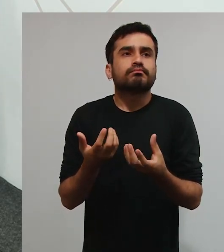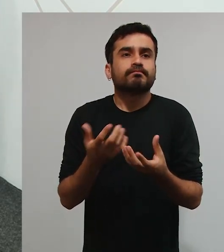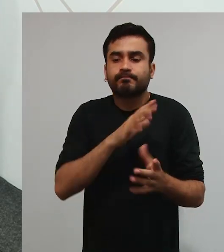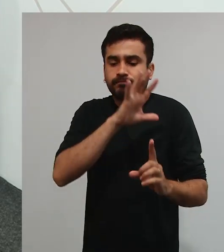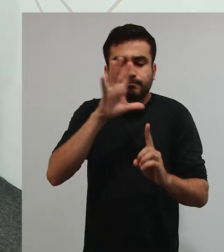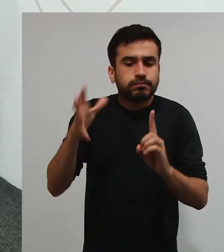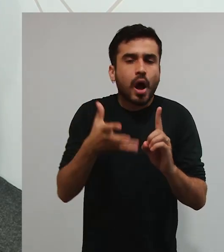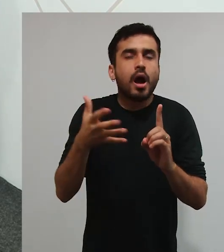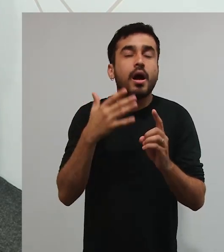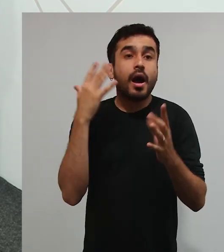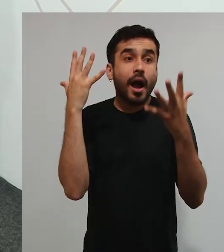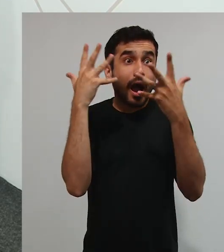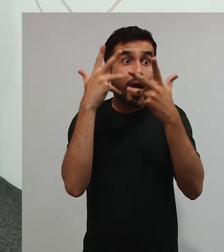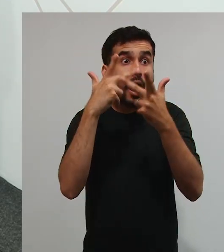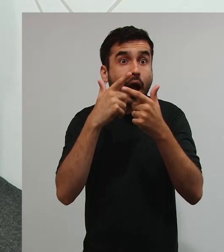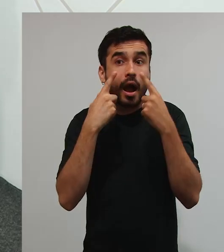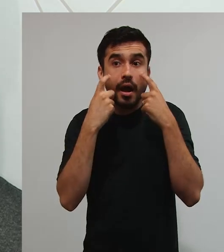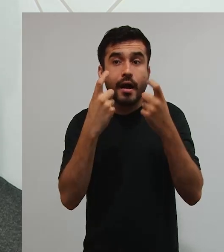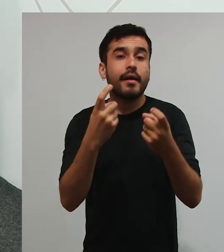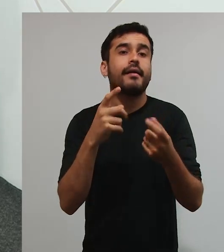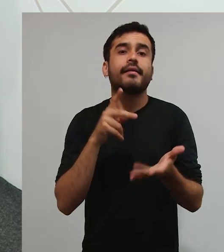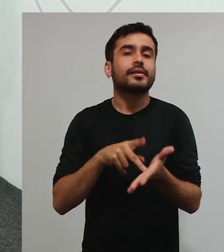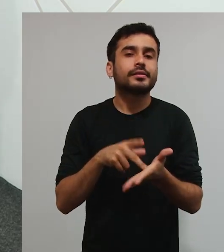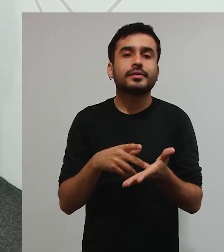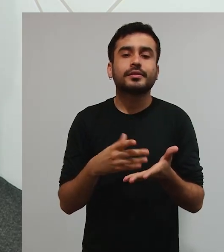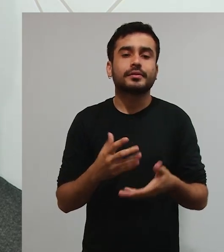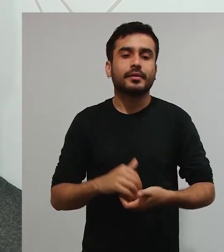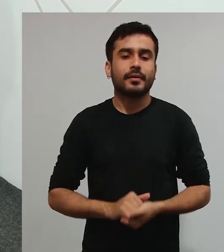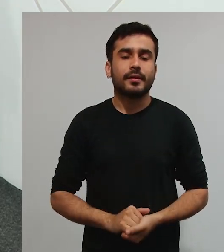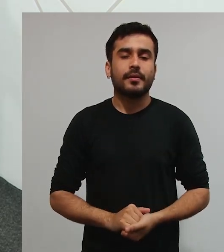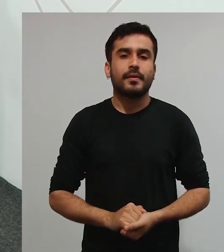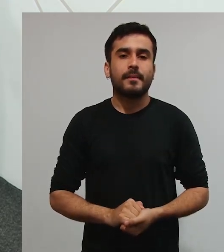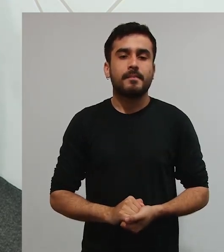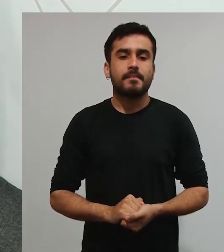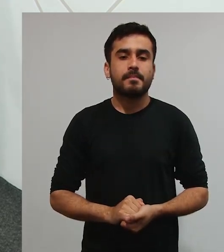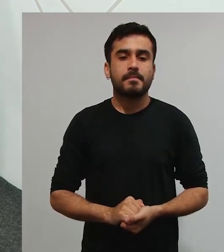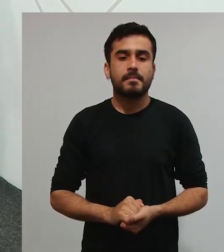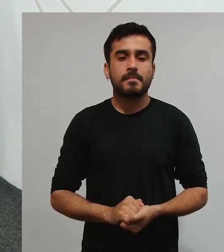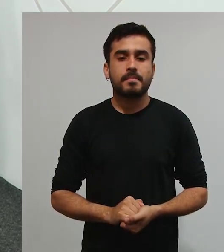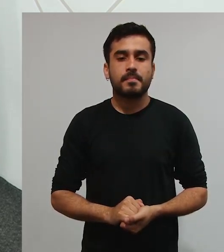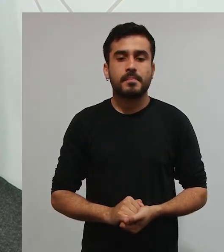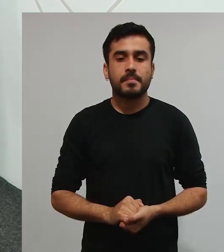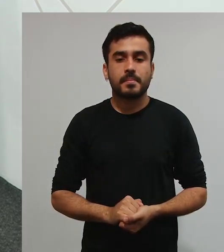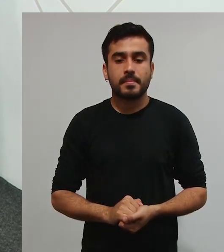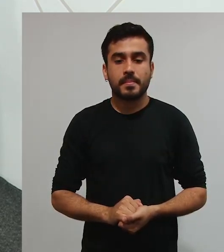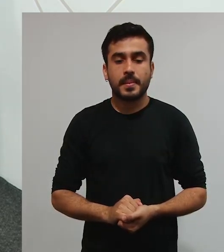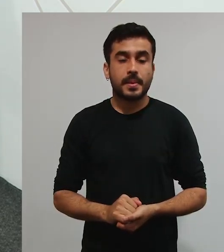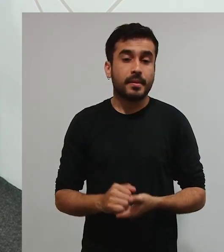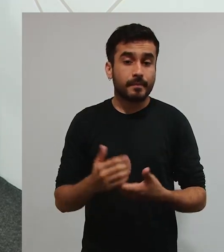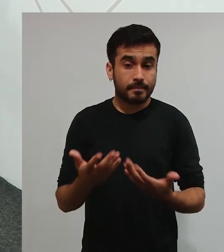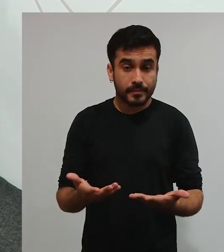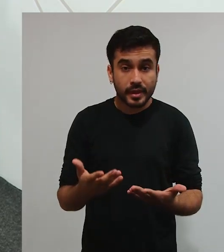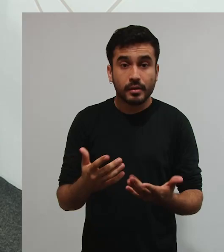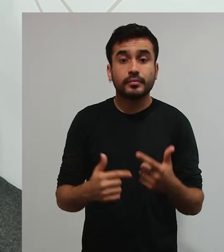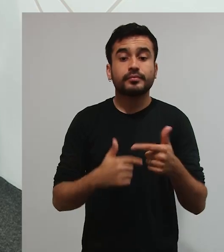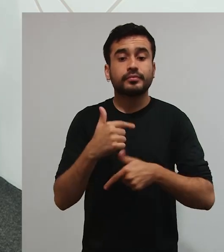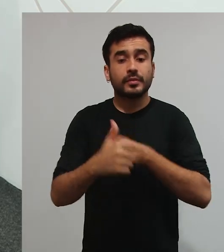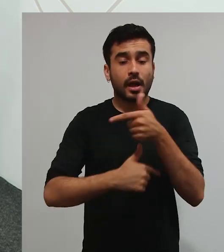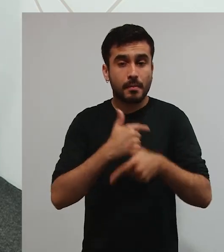ser... como é que foi esse processo? Como foi sua primeira aula? Como foi